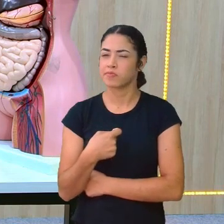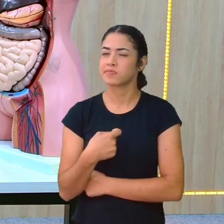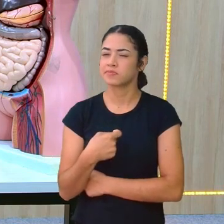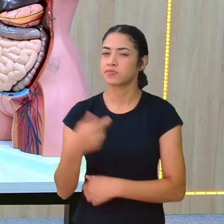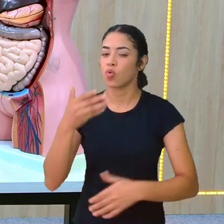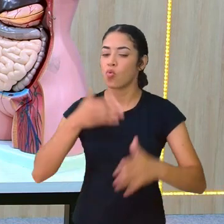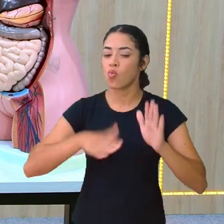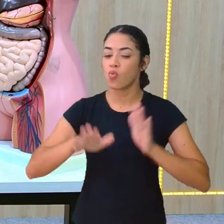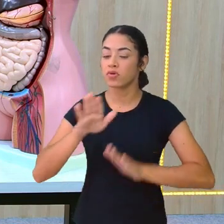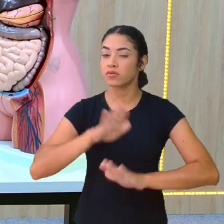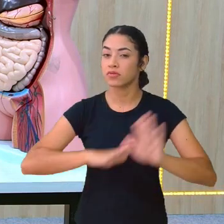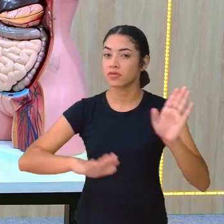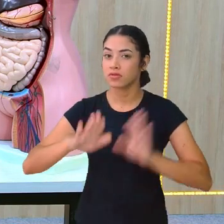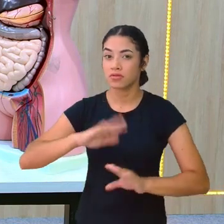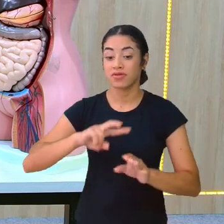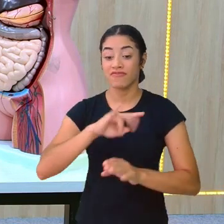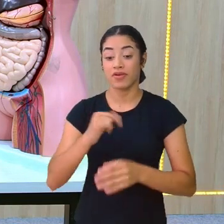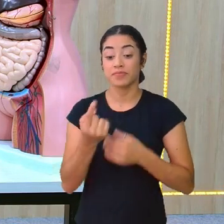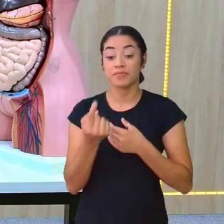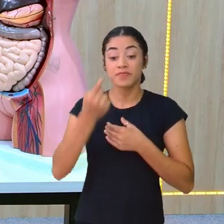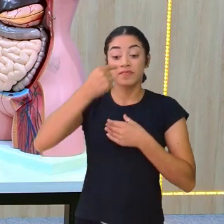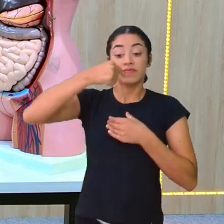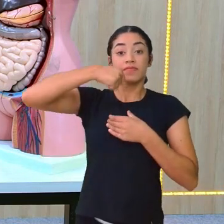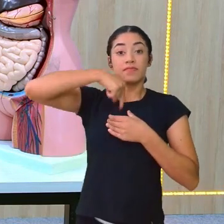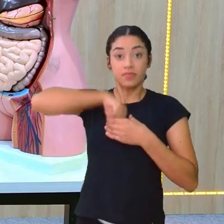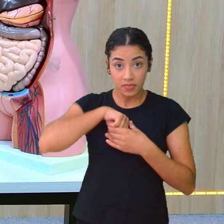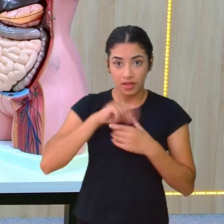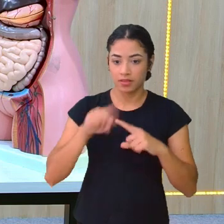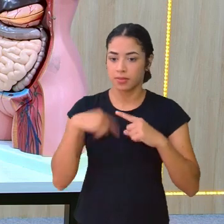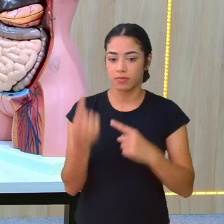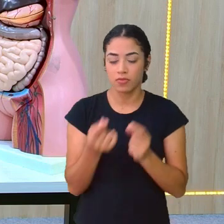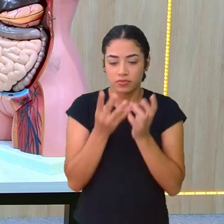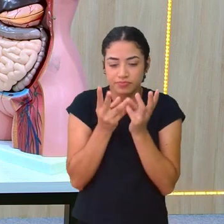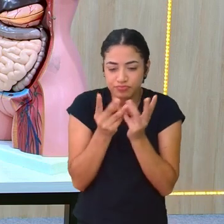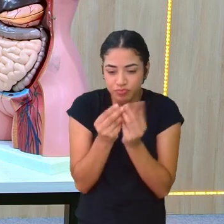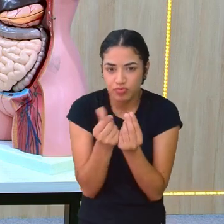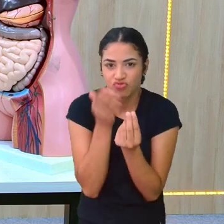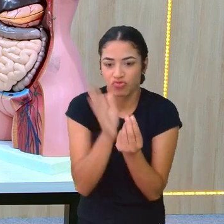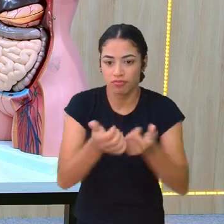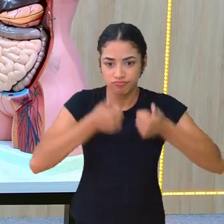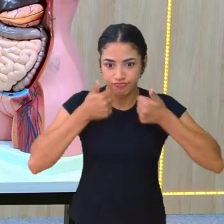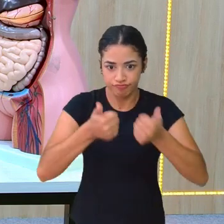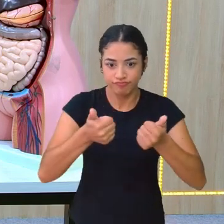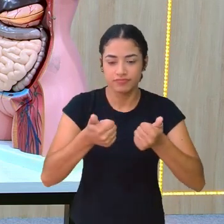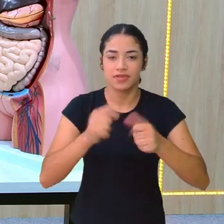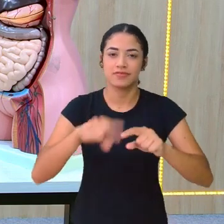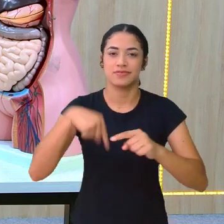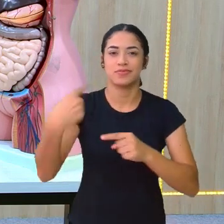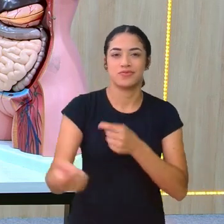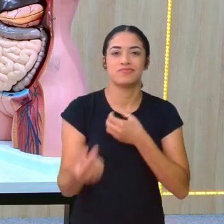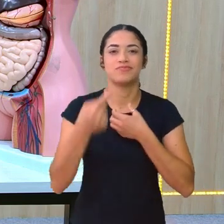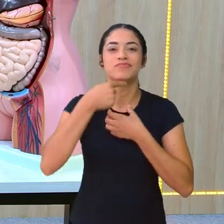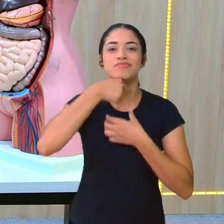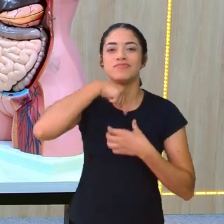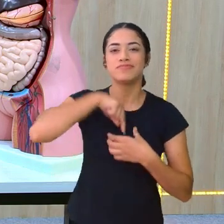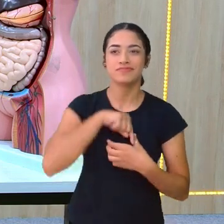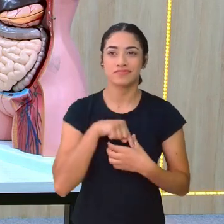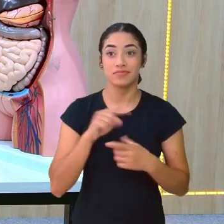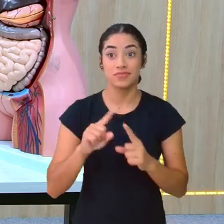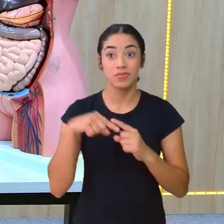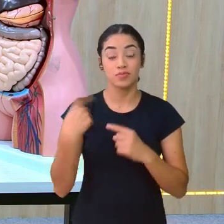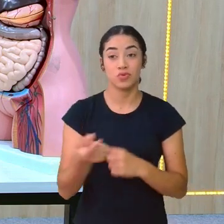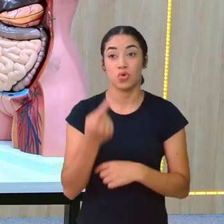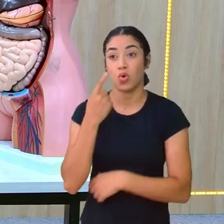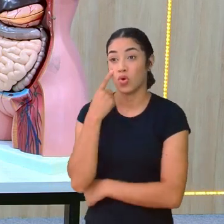maior cuidado, e só vai engolir quando estiver bem mastigado. Então, vejam aí a importância. Saindo da boca,